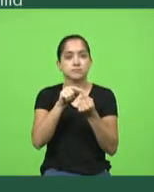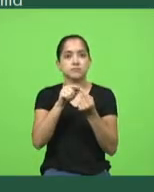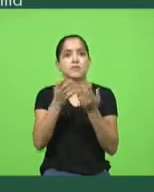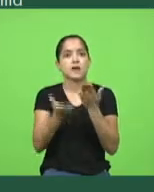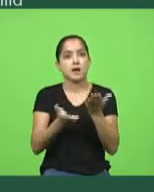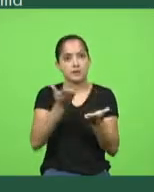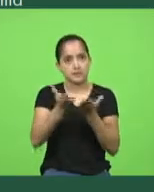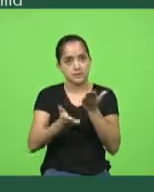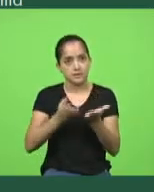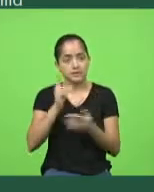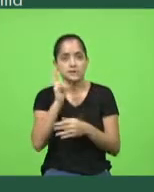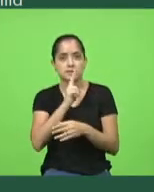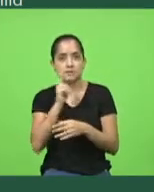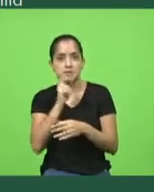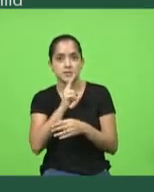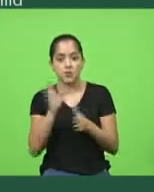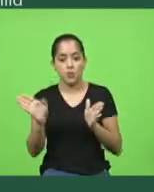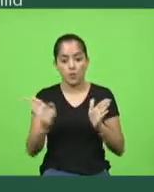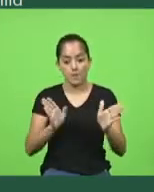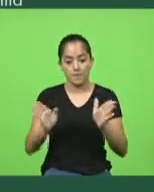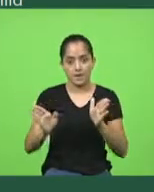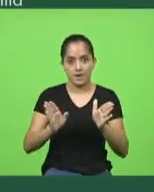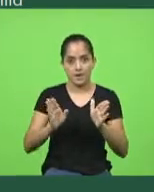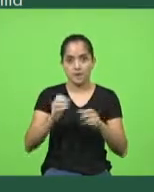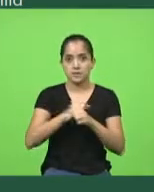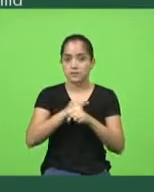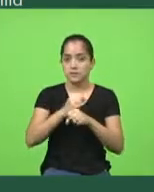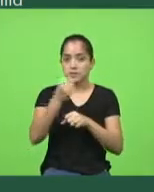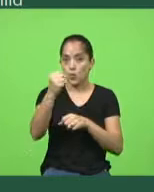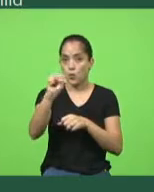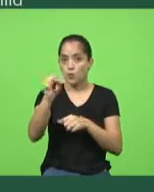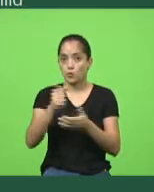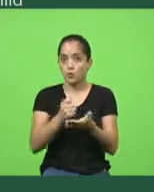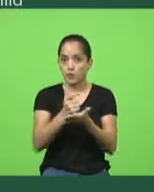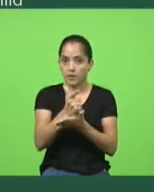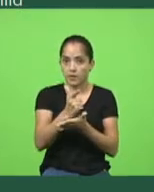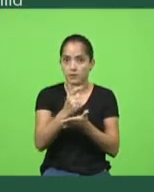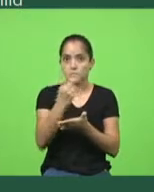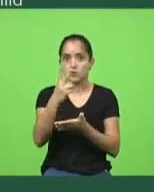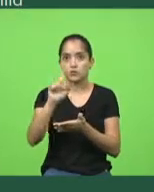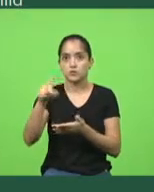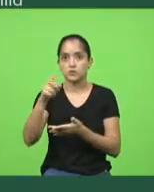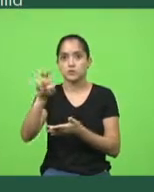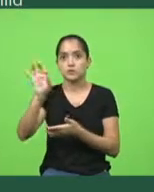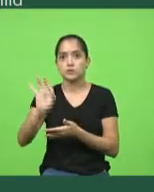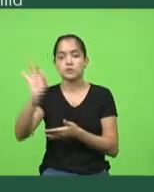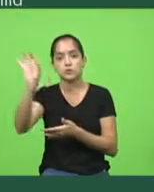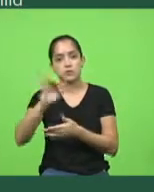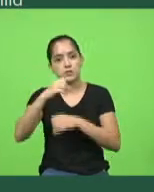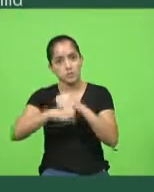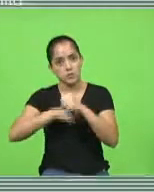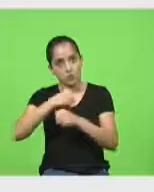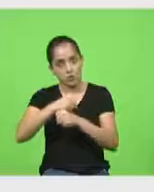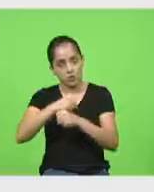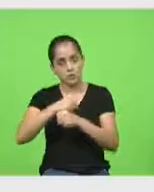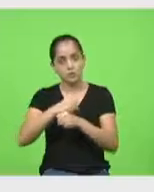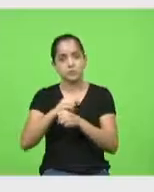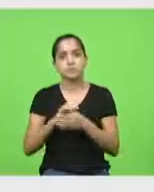as emergências, com prazo de até 8 anos para pagar e subvenção de 2,5% de juros ao ano,